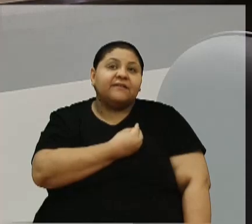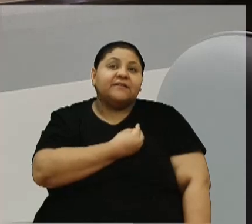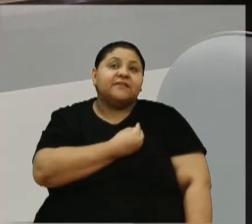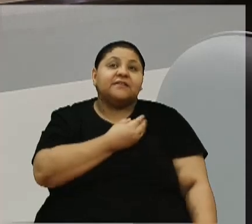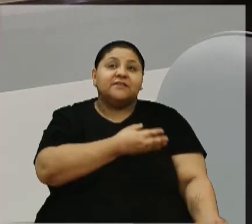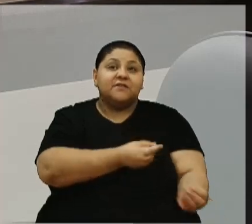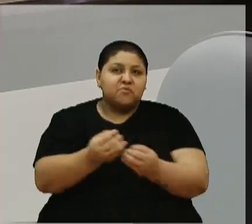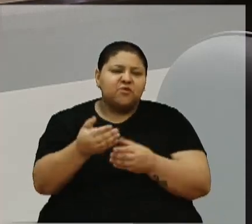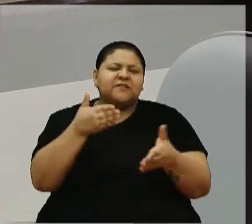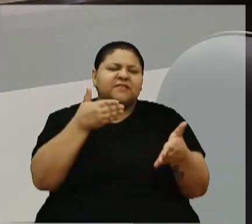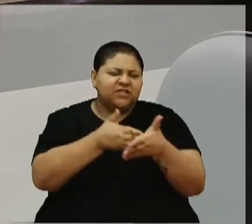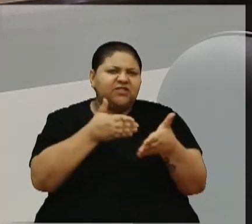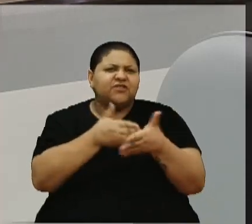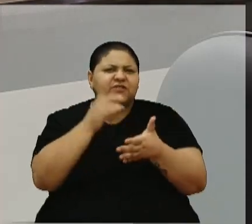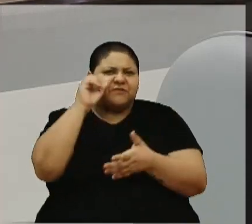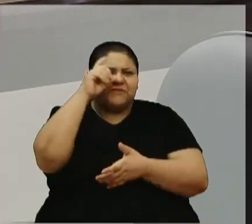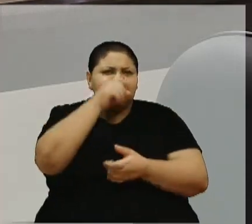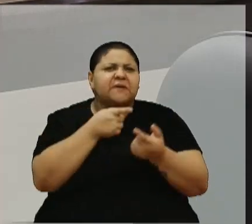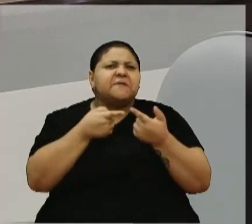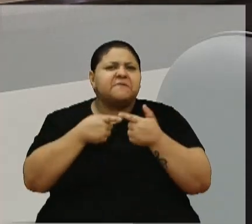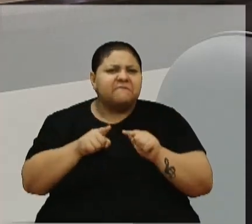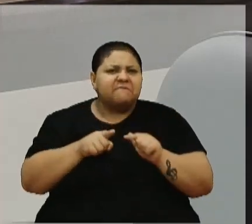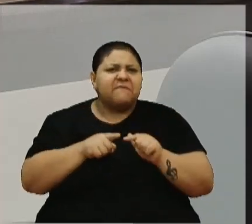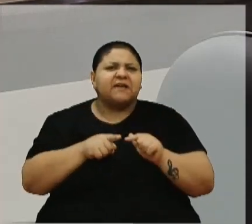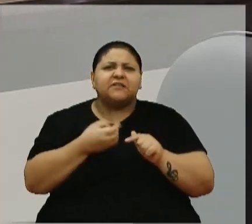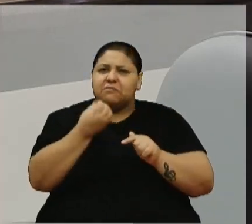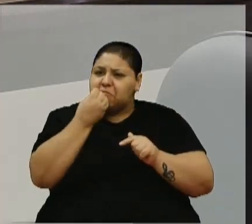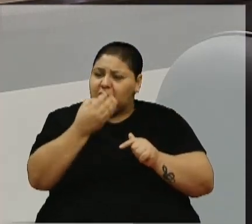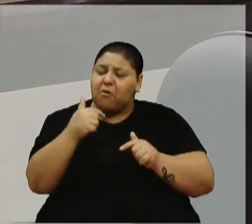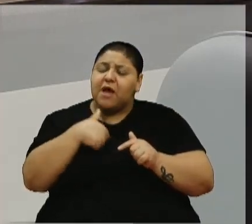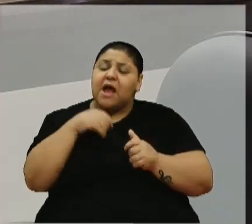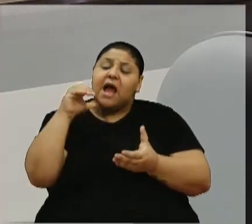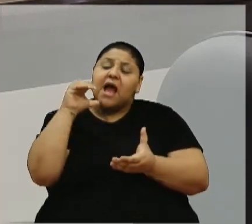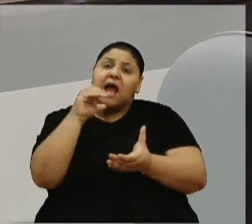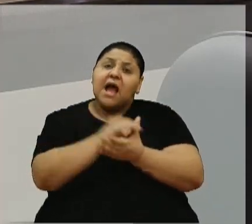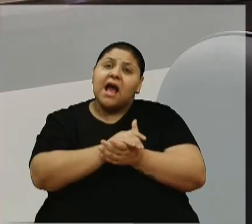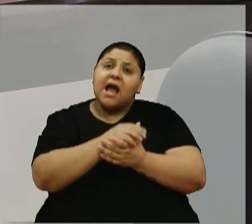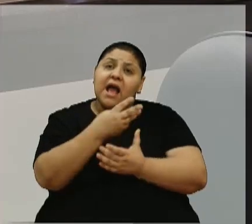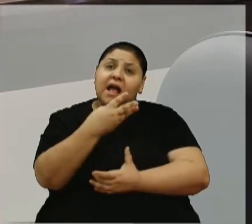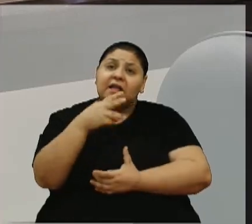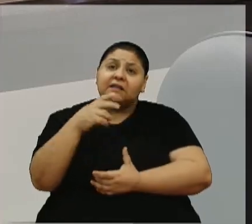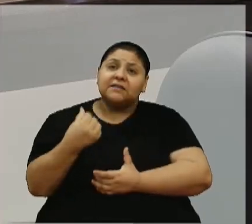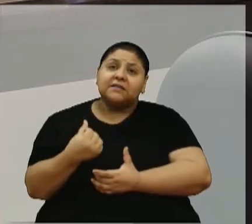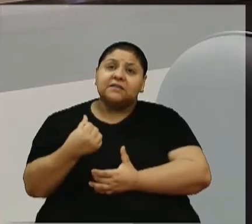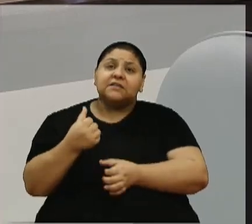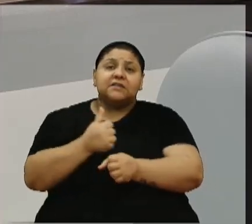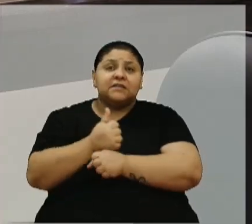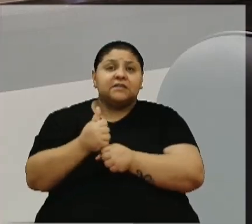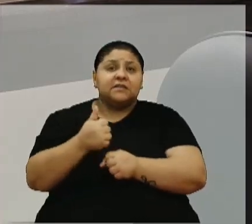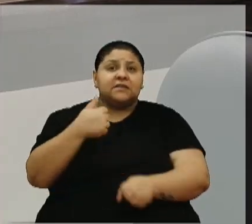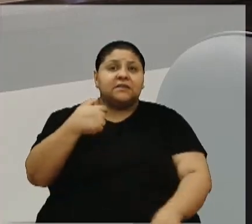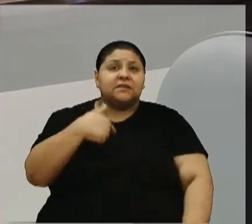bastante obstáculos, mas tem muito mais coisa boa. Eu sou casado, só 36 anos, a minha sogra me conhece de